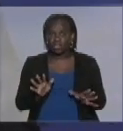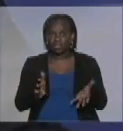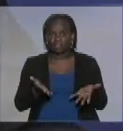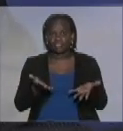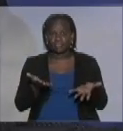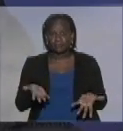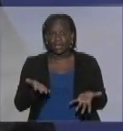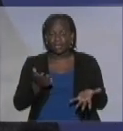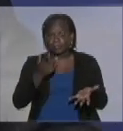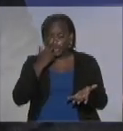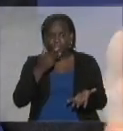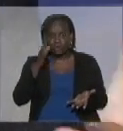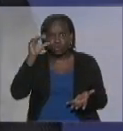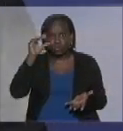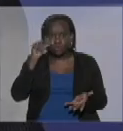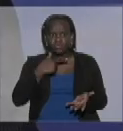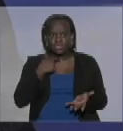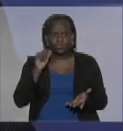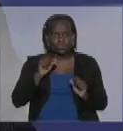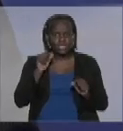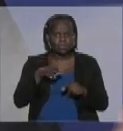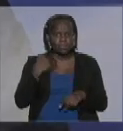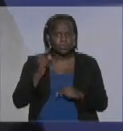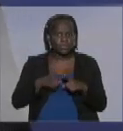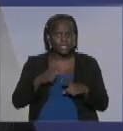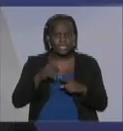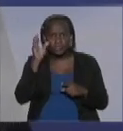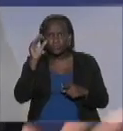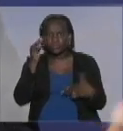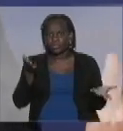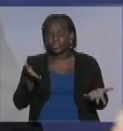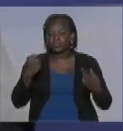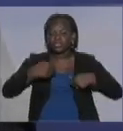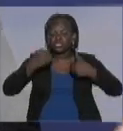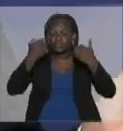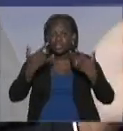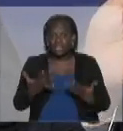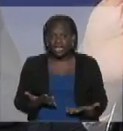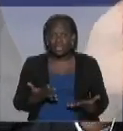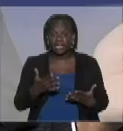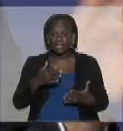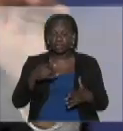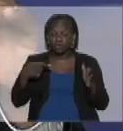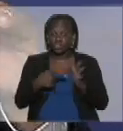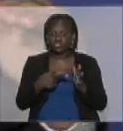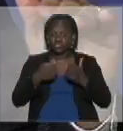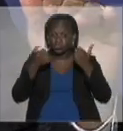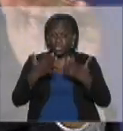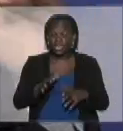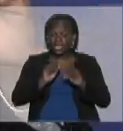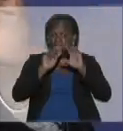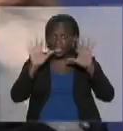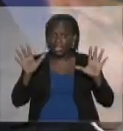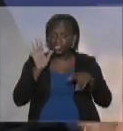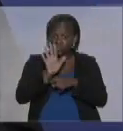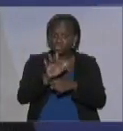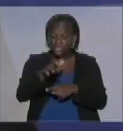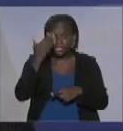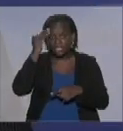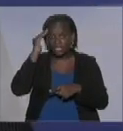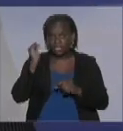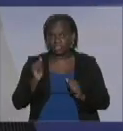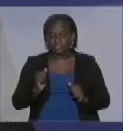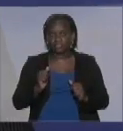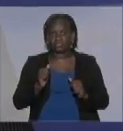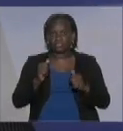droga, parece que isso atrai mais a curiosidade do jovem. Então a gente tem que mostrar de forma muito objetiva, de forma muito clara,